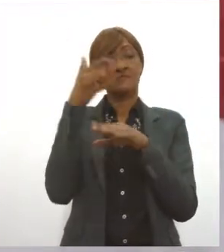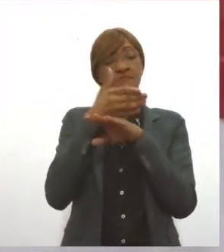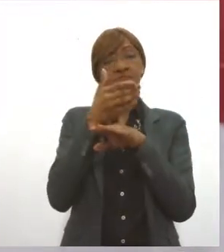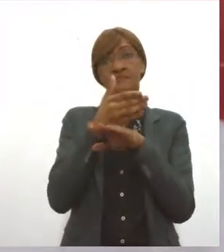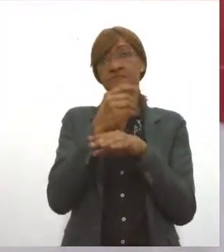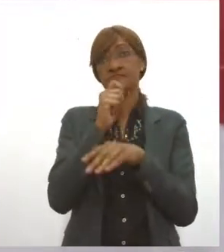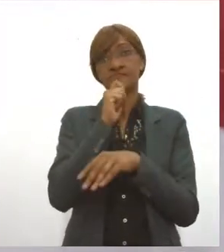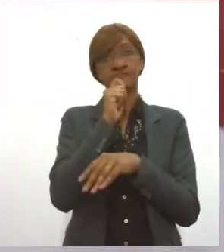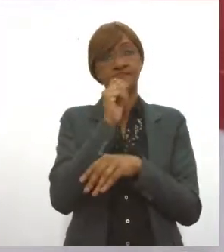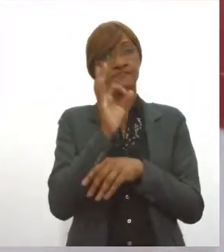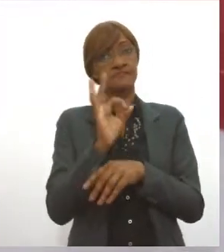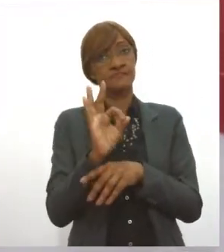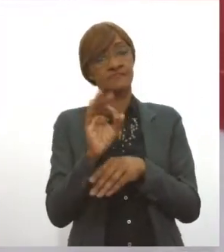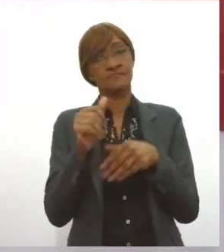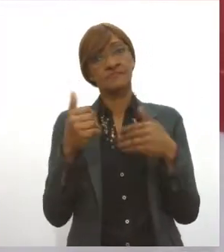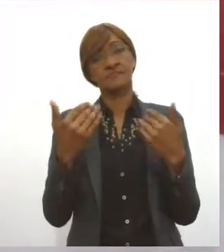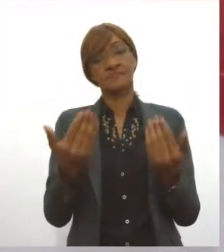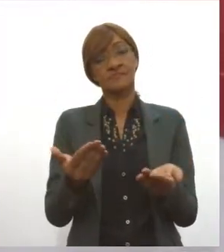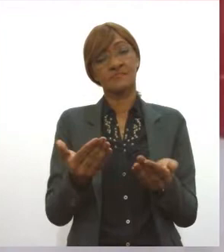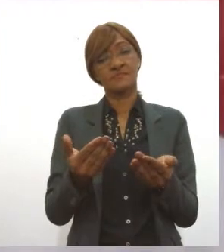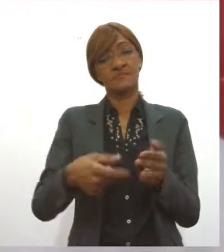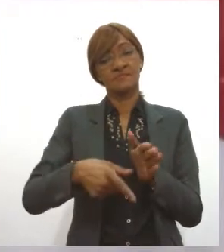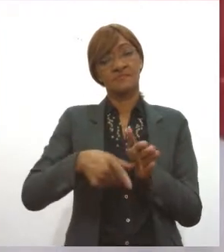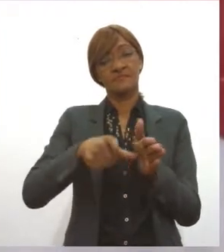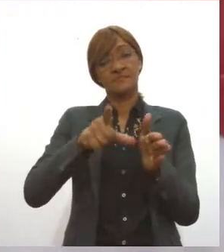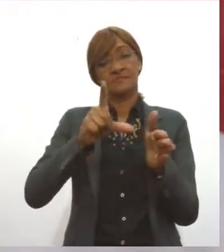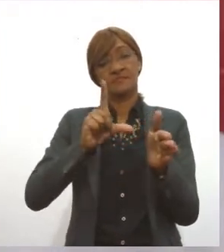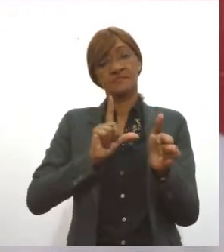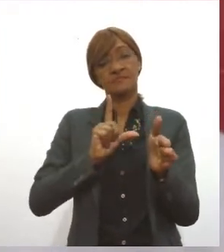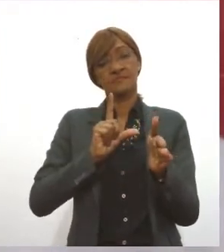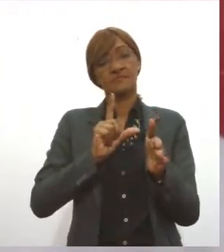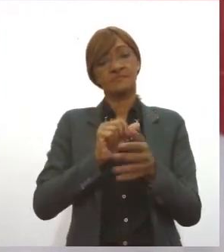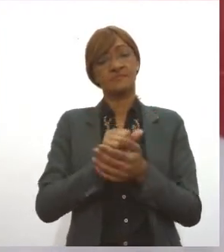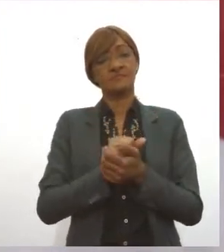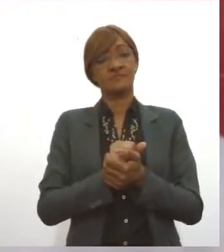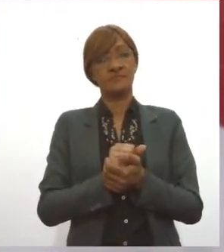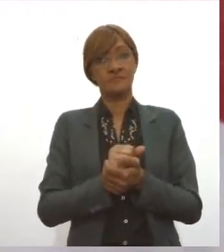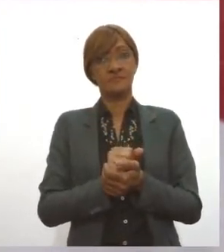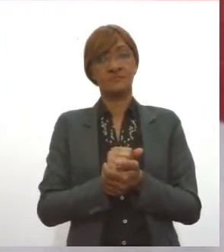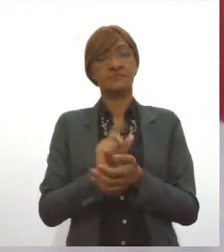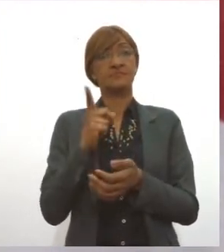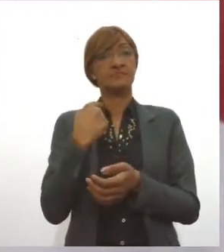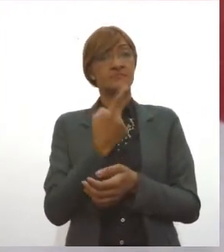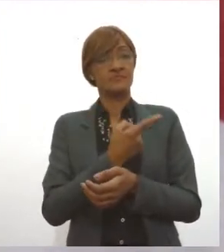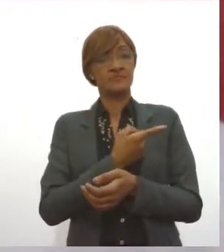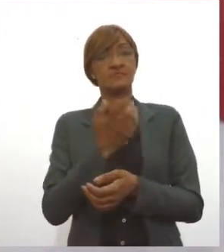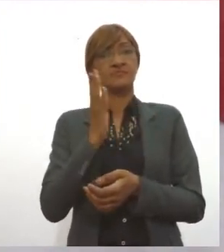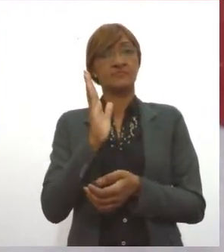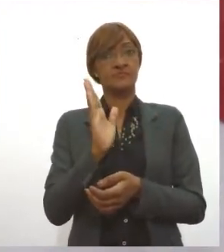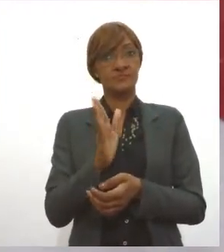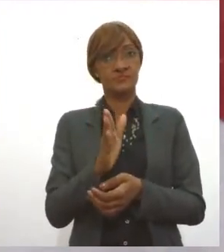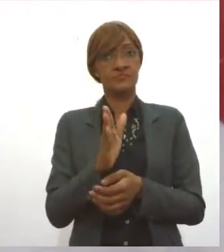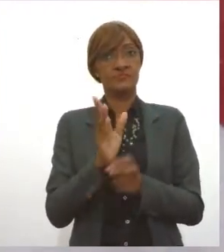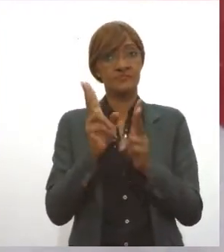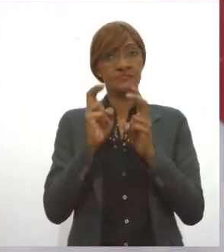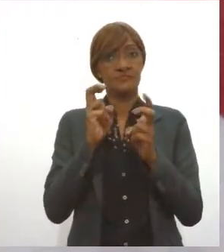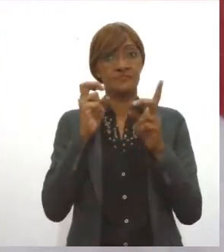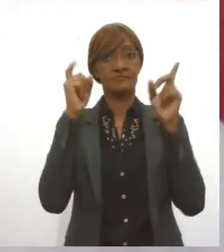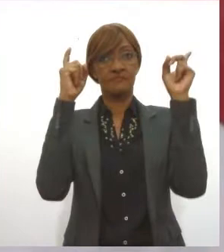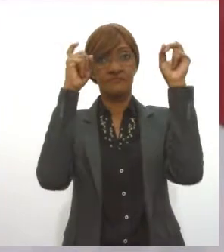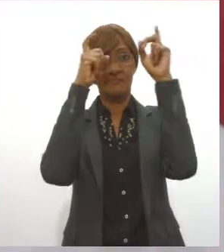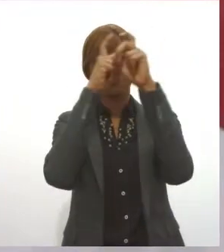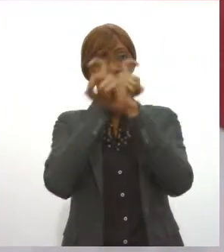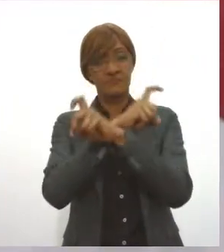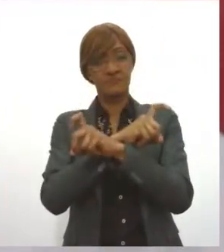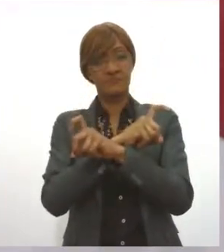da pandemia, mas mesmo antes disso, já tínhamos dificuldades. Precisamos trabalhar mais forte